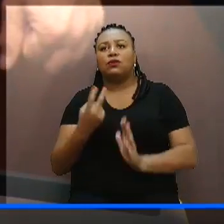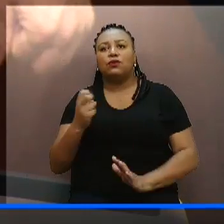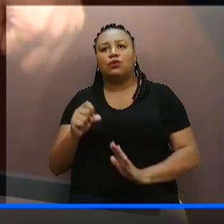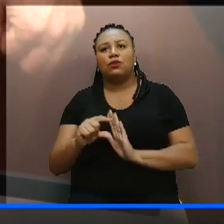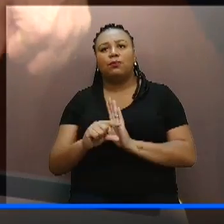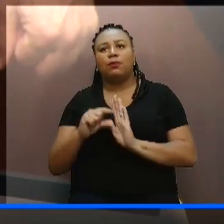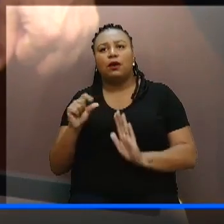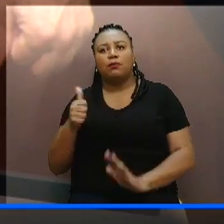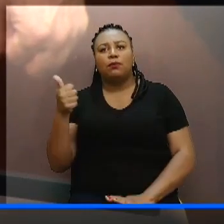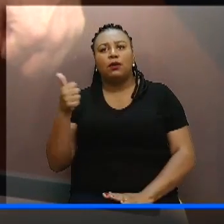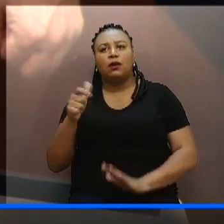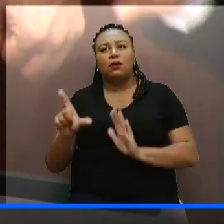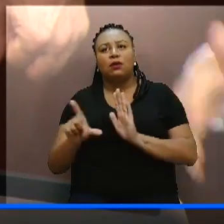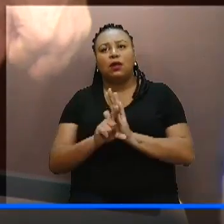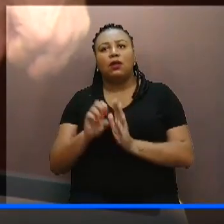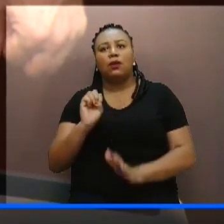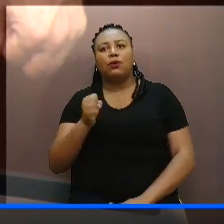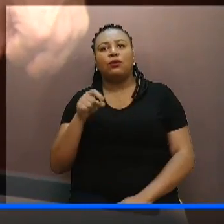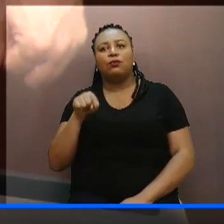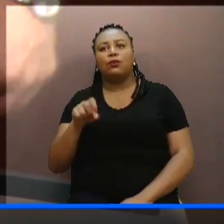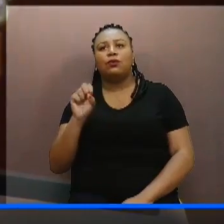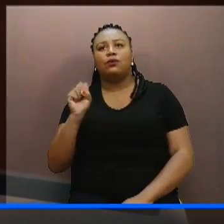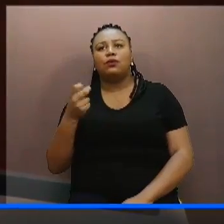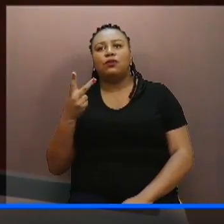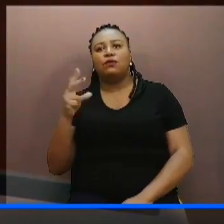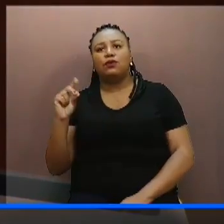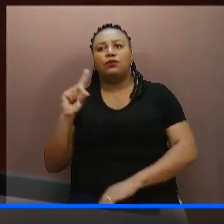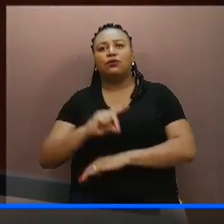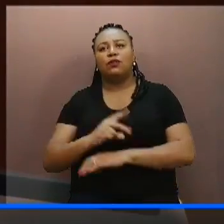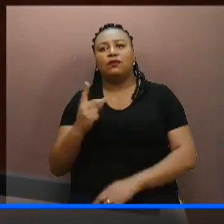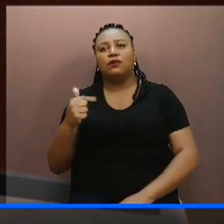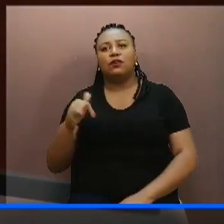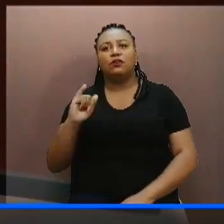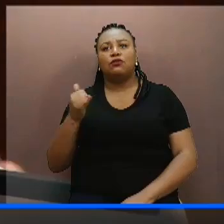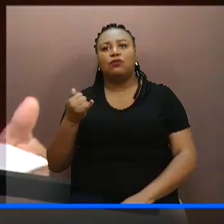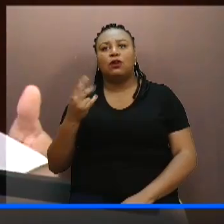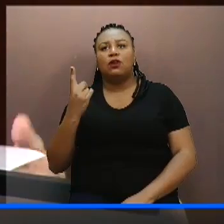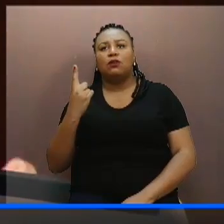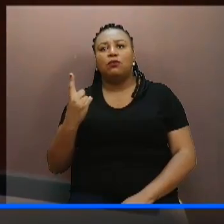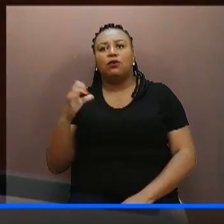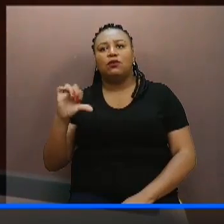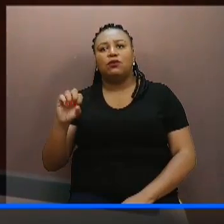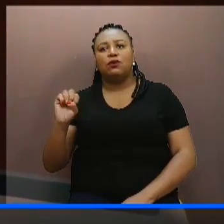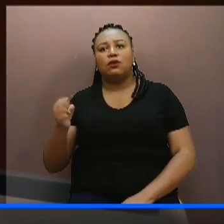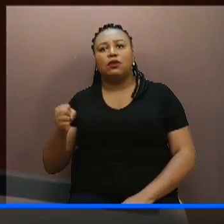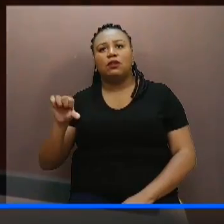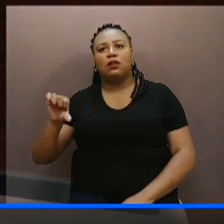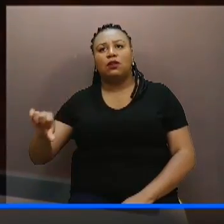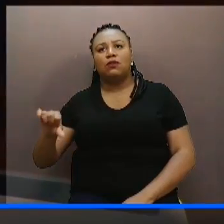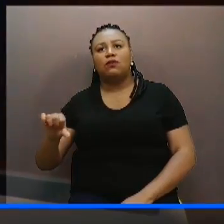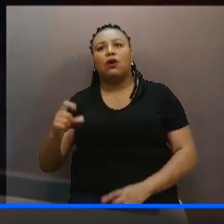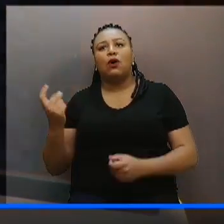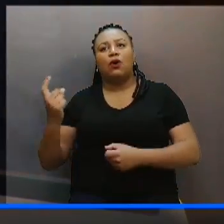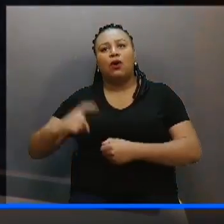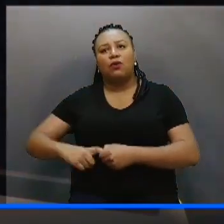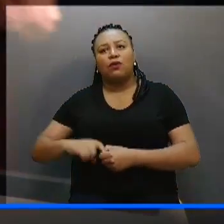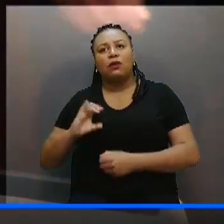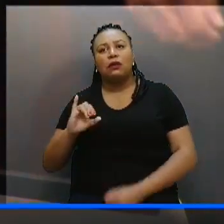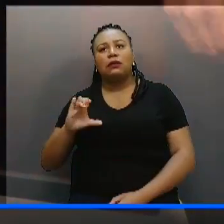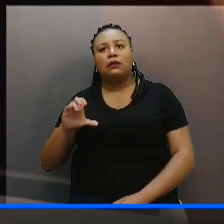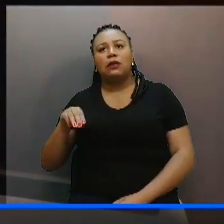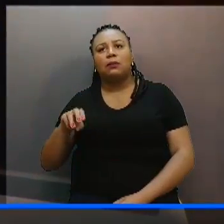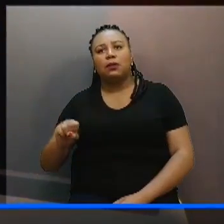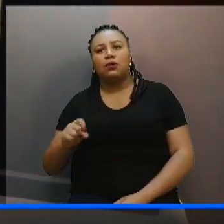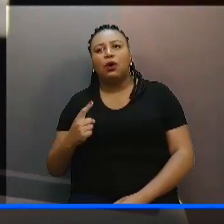1º da lei 8.823 27 de janeiro de 1989 os convênios icms